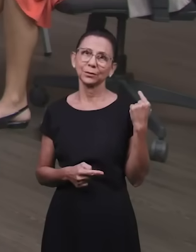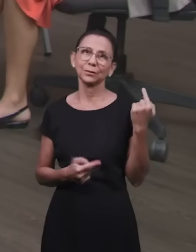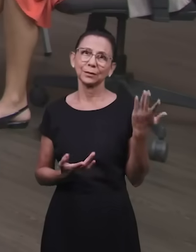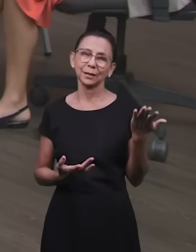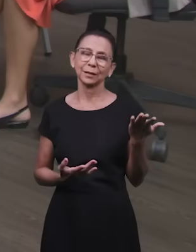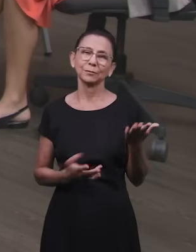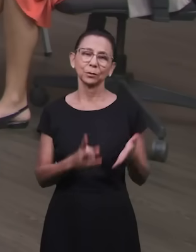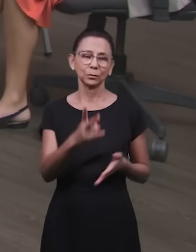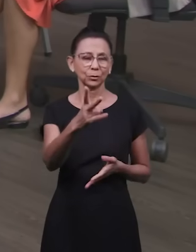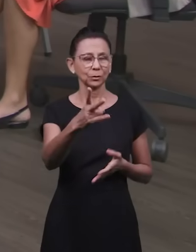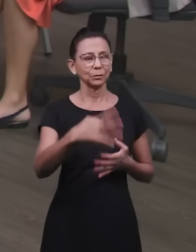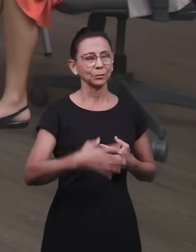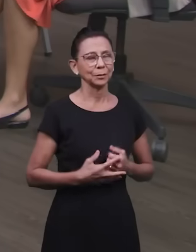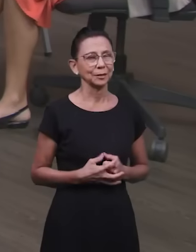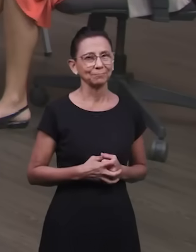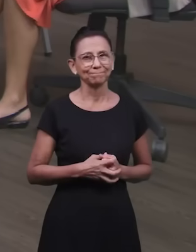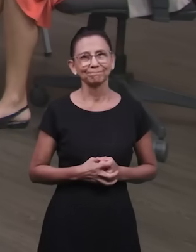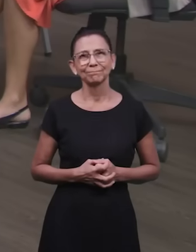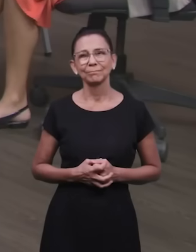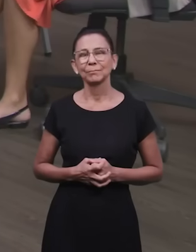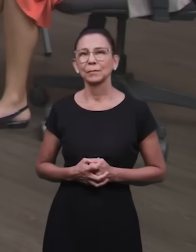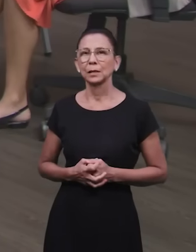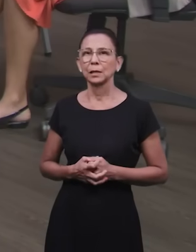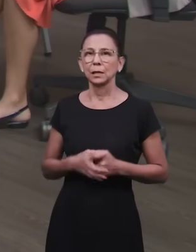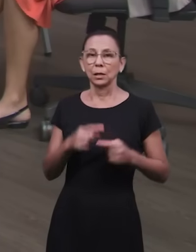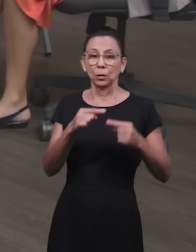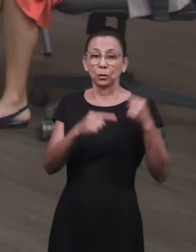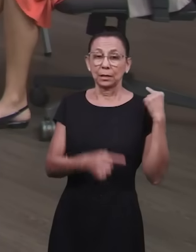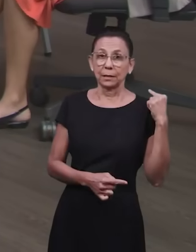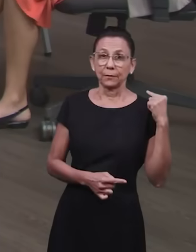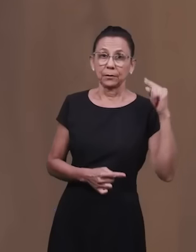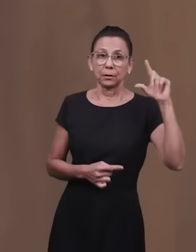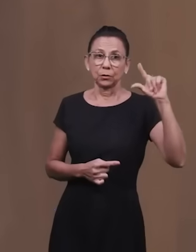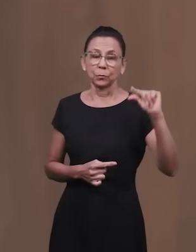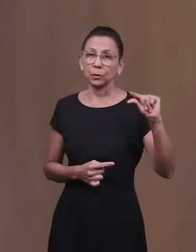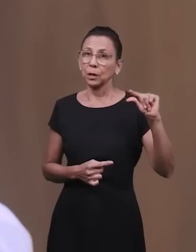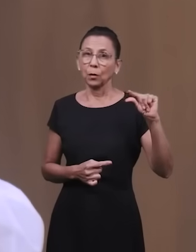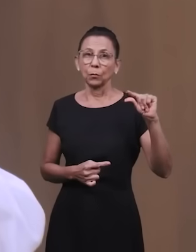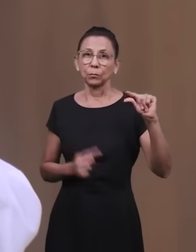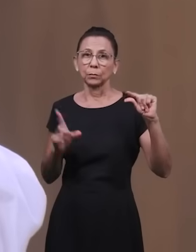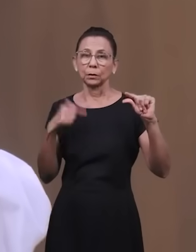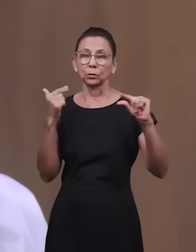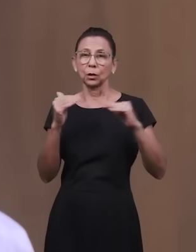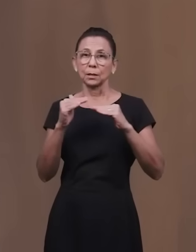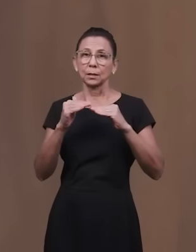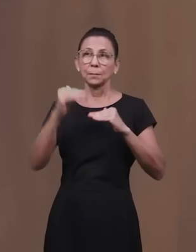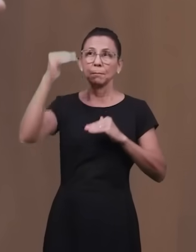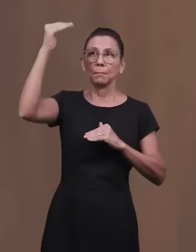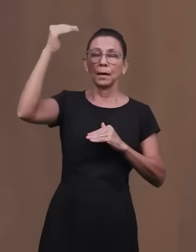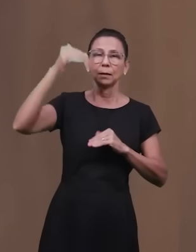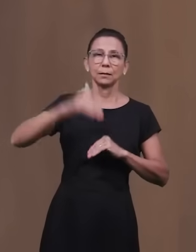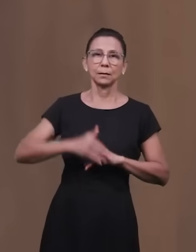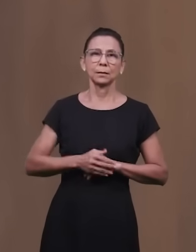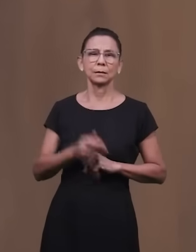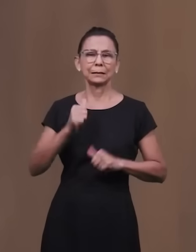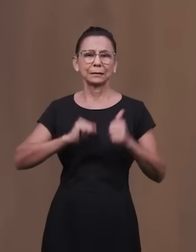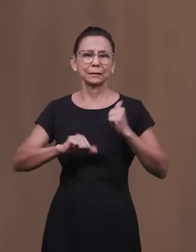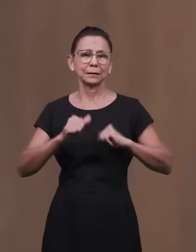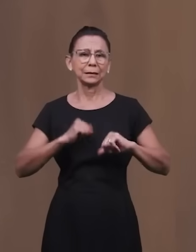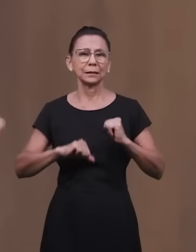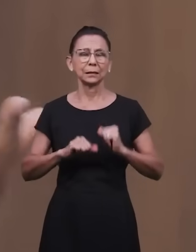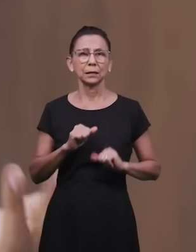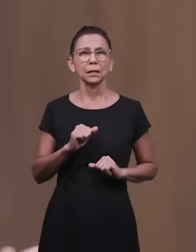Os desafios não vão mudar, tá? Eles vão continuar aí. Não são eles que reduzem, somos nós que crescemos. E